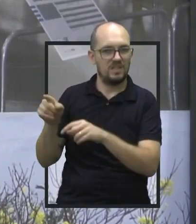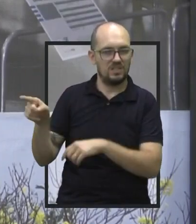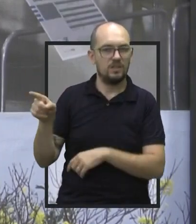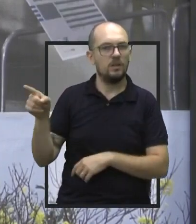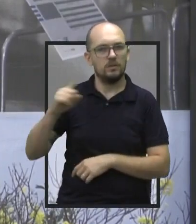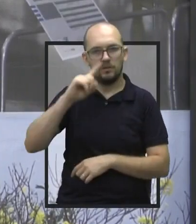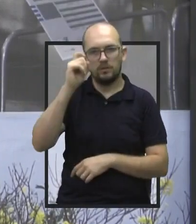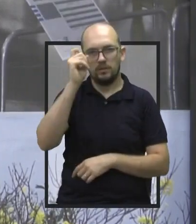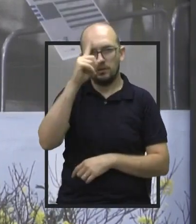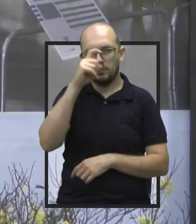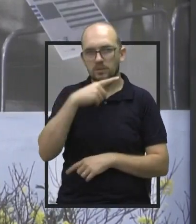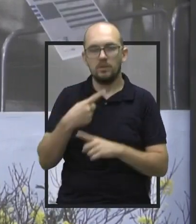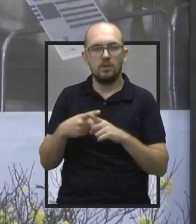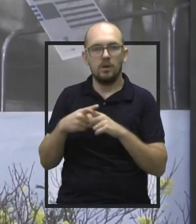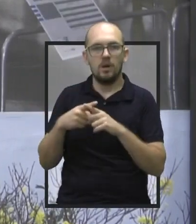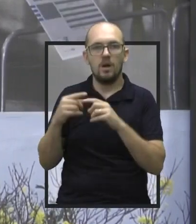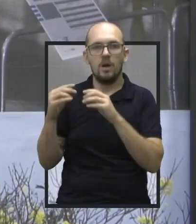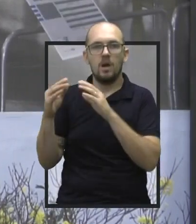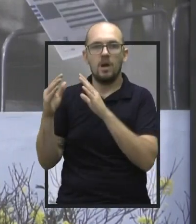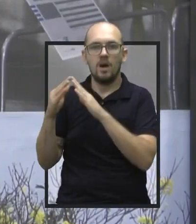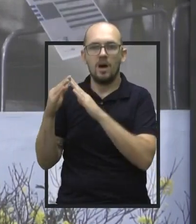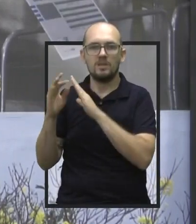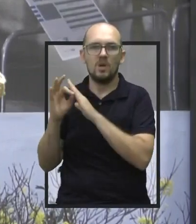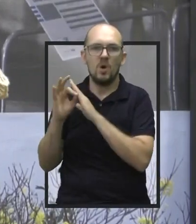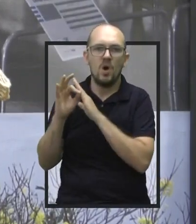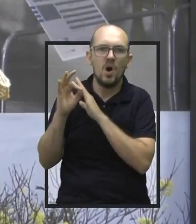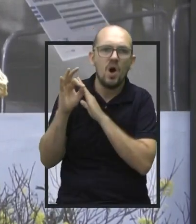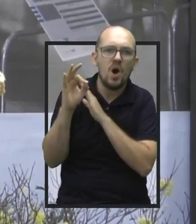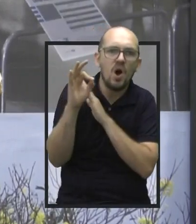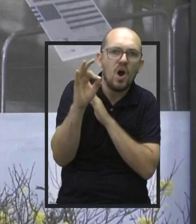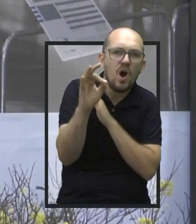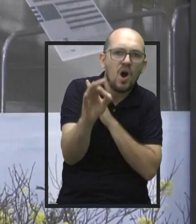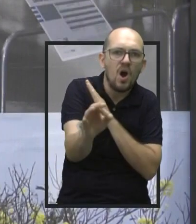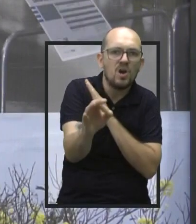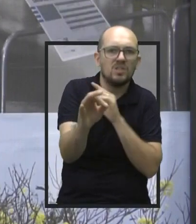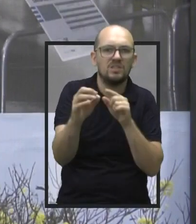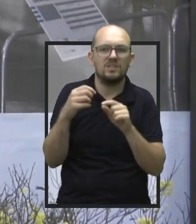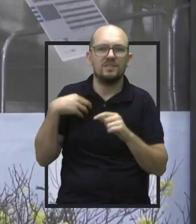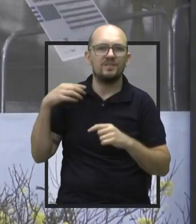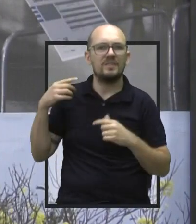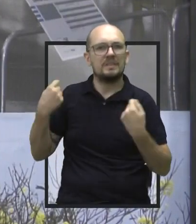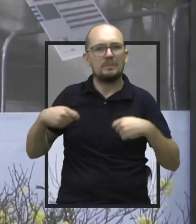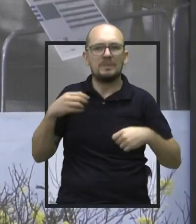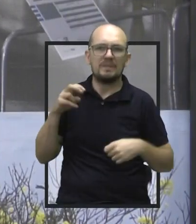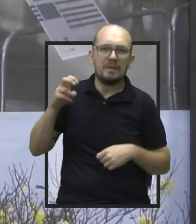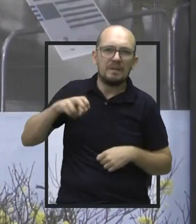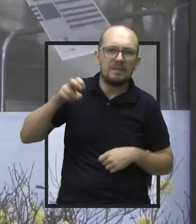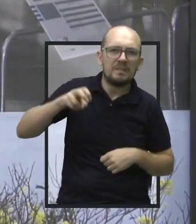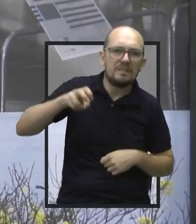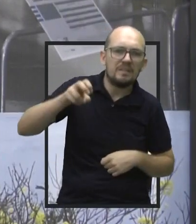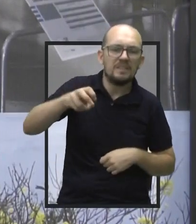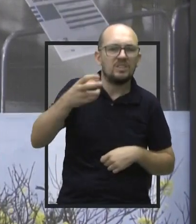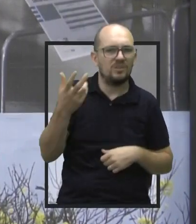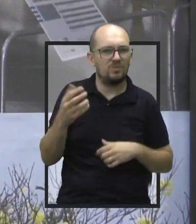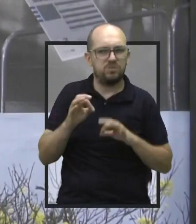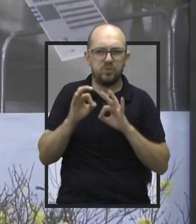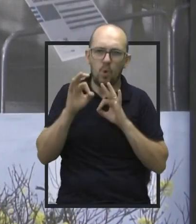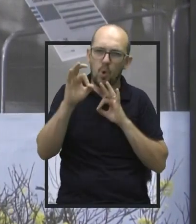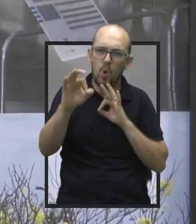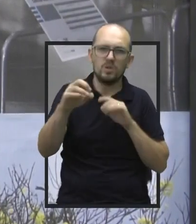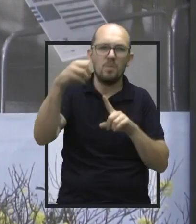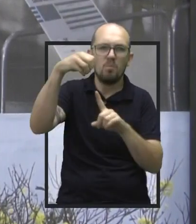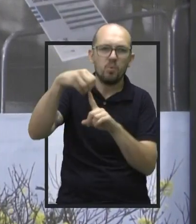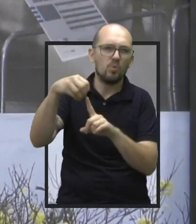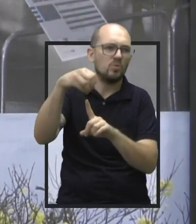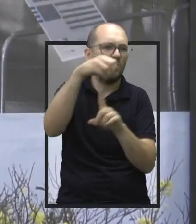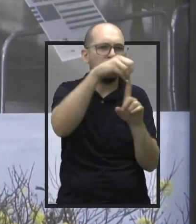muito difícil para ela, porque o ponto de ônibus, um é muito distante do outro, e ela tem que andar uma certa